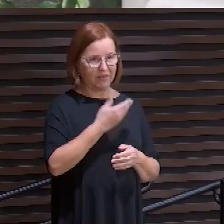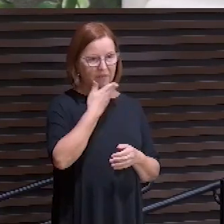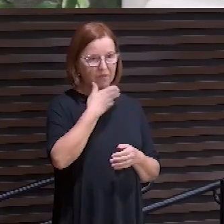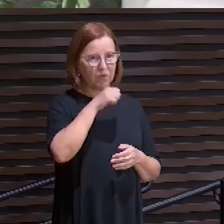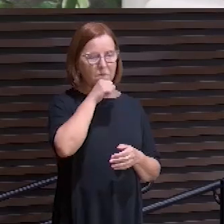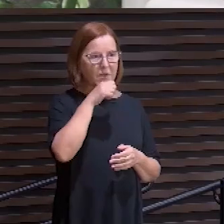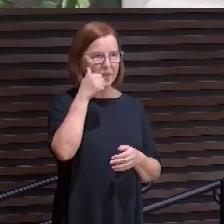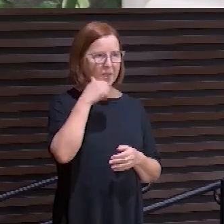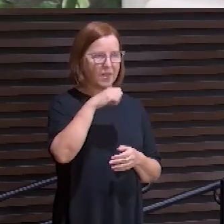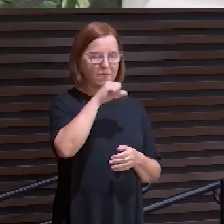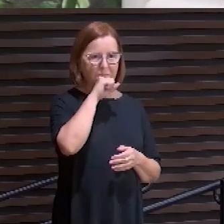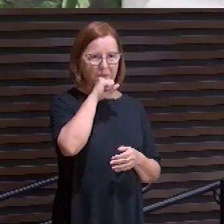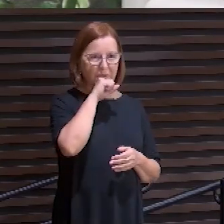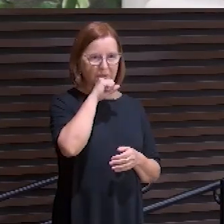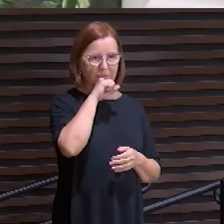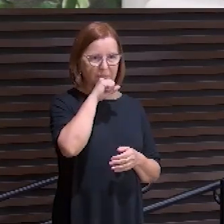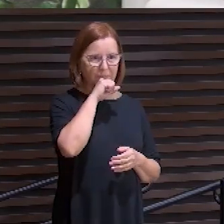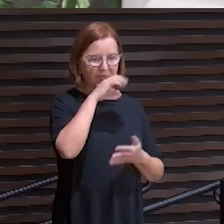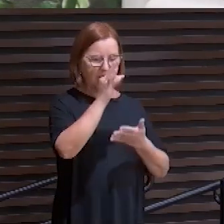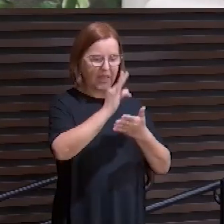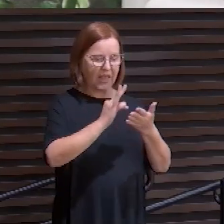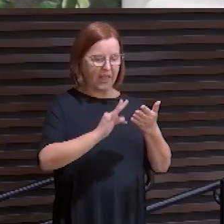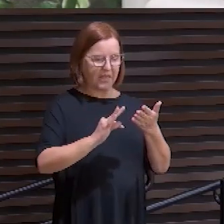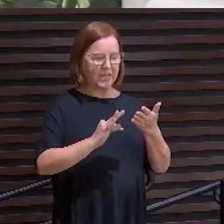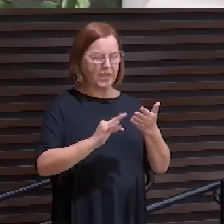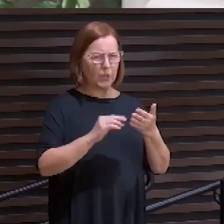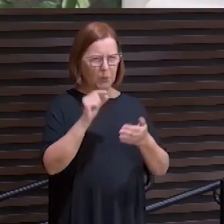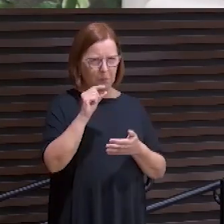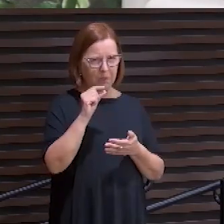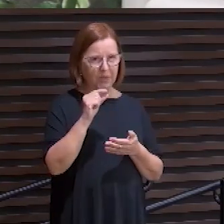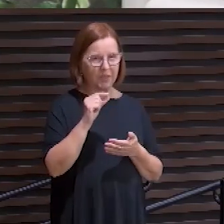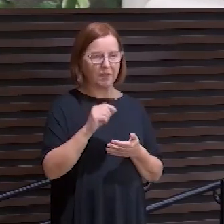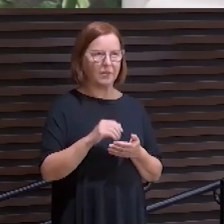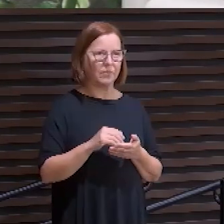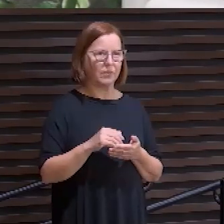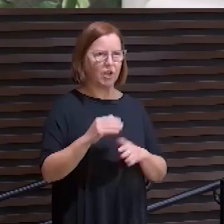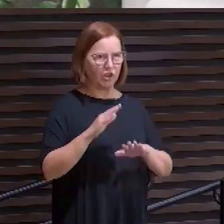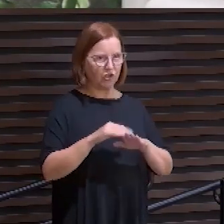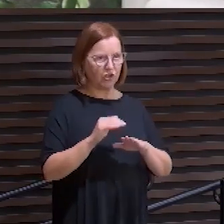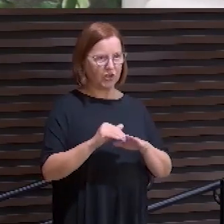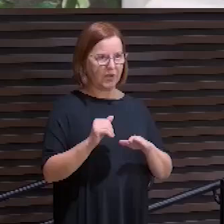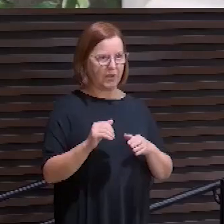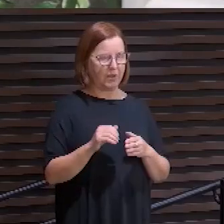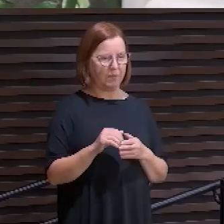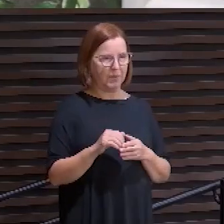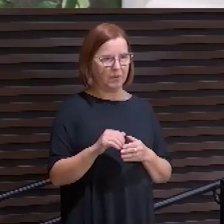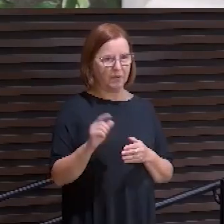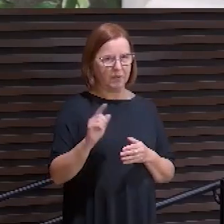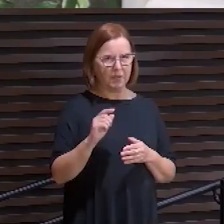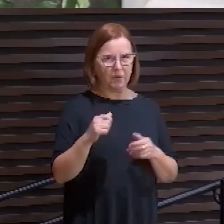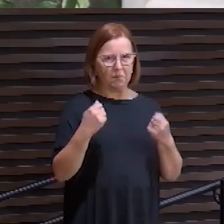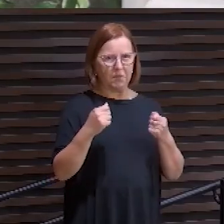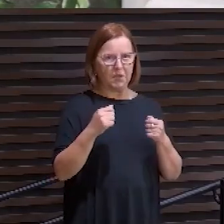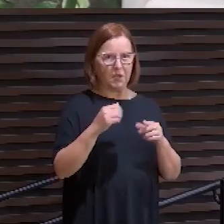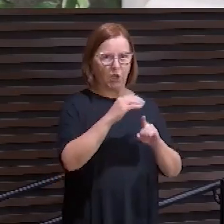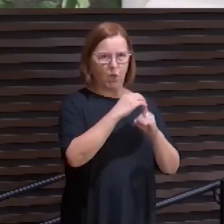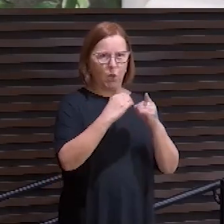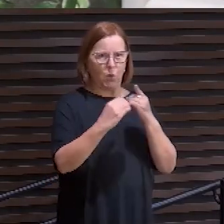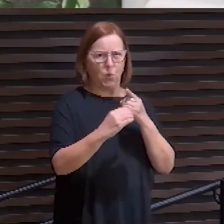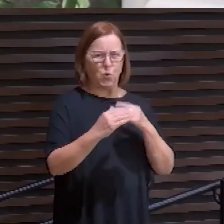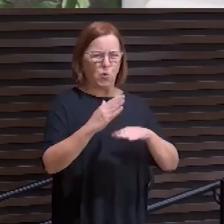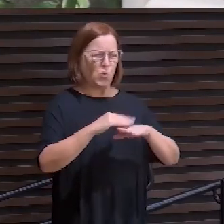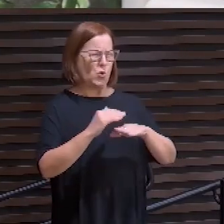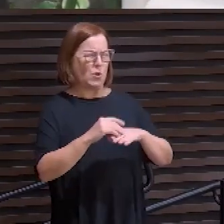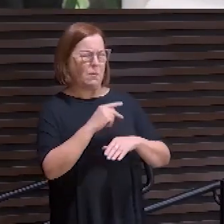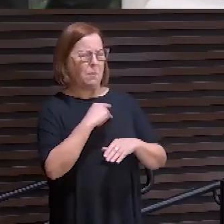mãe. Textos pequenos, convívio, não tem que fazer culto formal com o pastor Eric dirigindo a